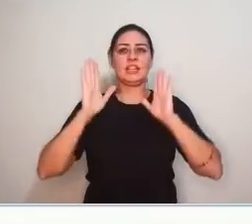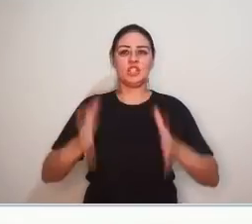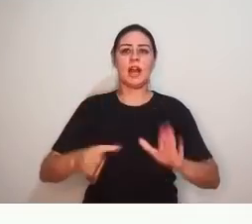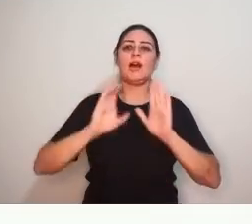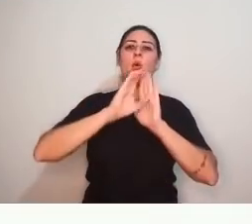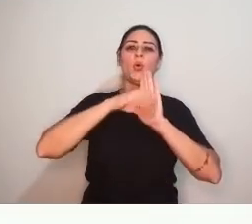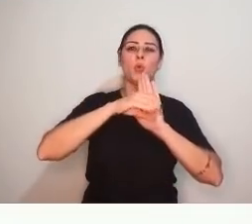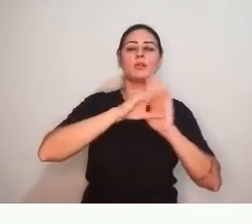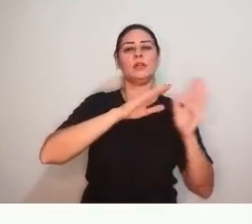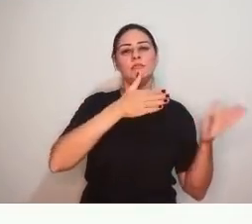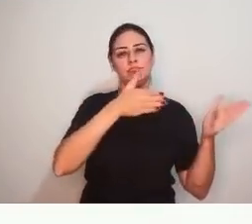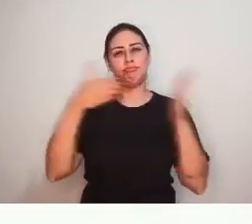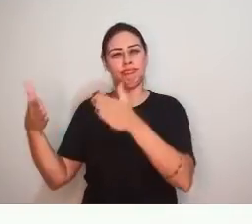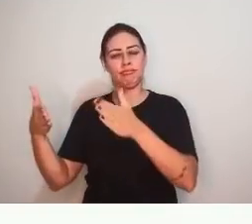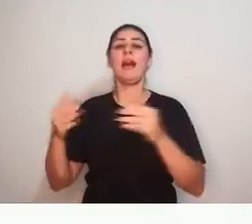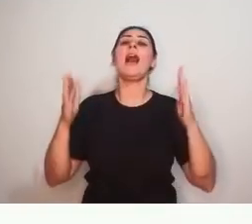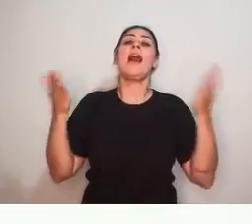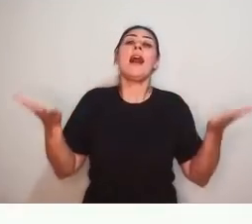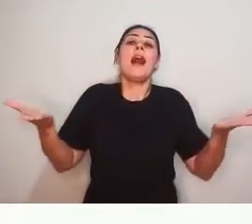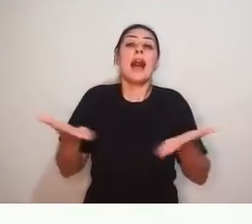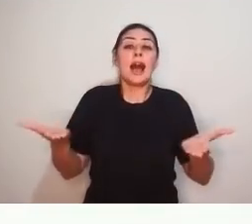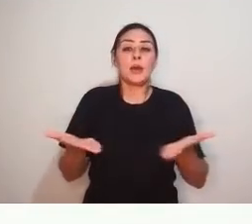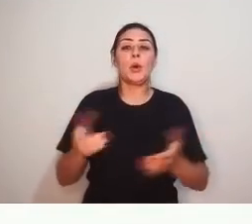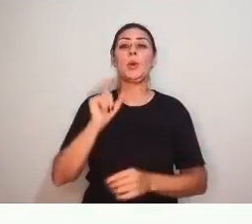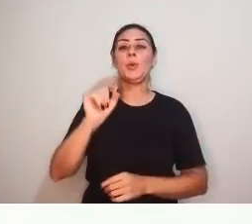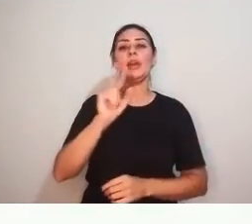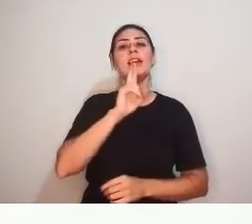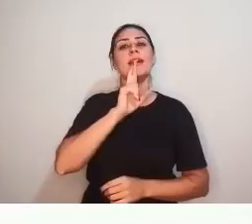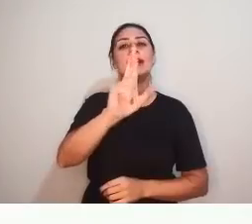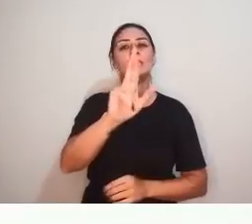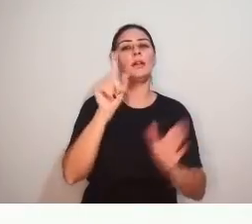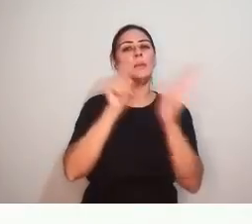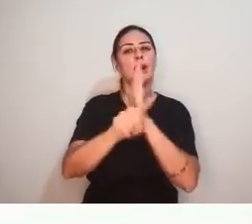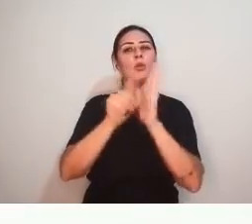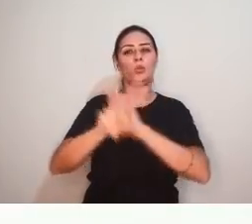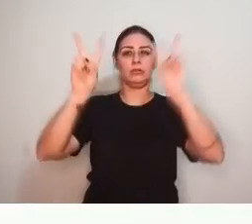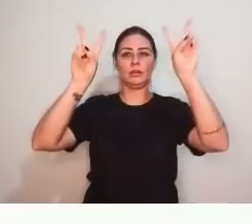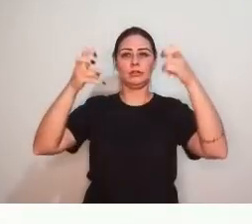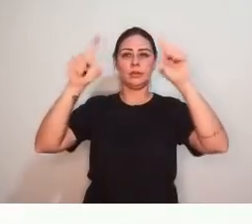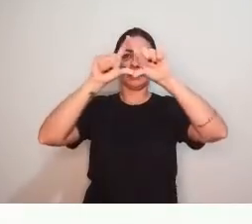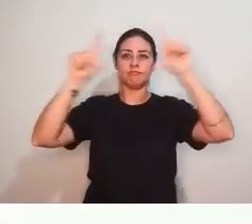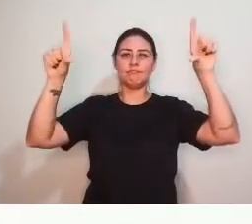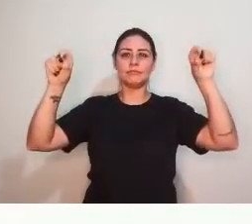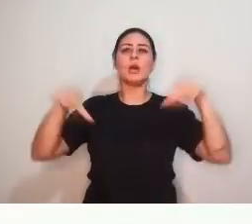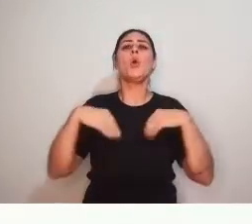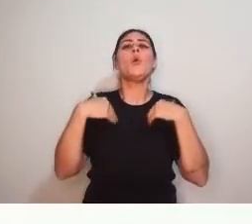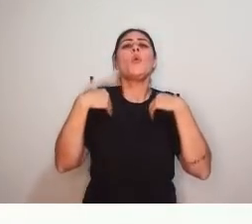conceitual, que é muito importante, a gente vem agora para responder a seguinte questão